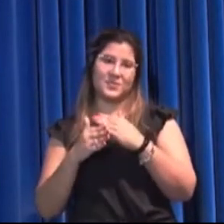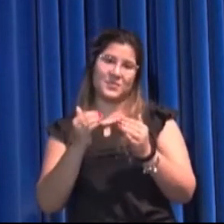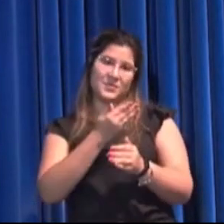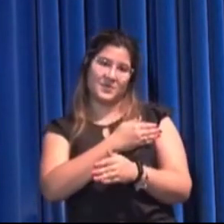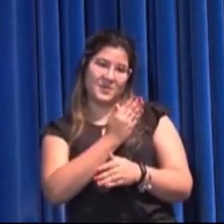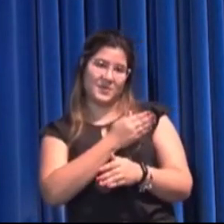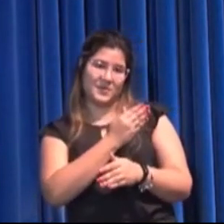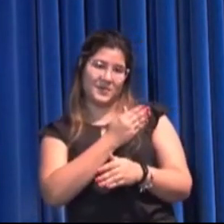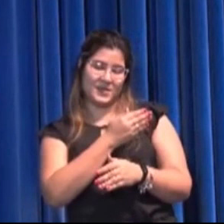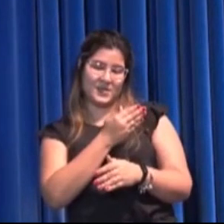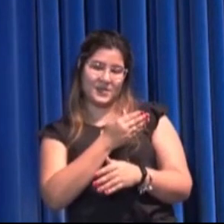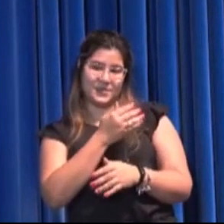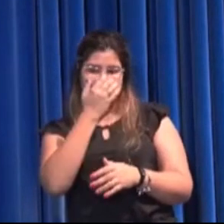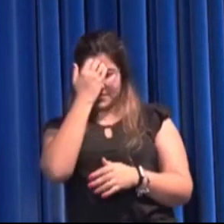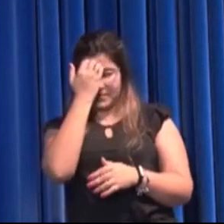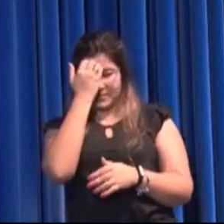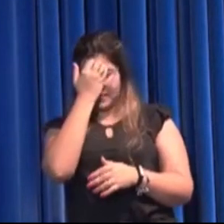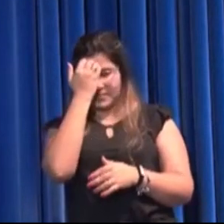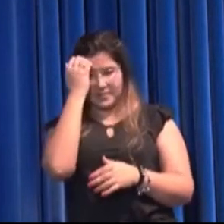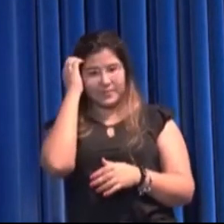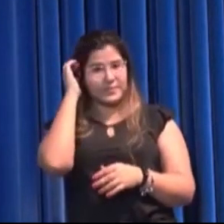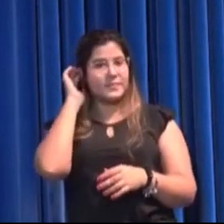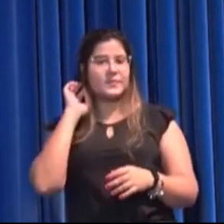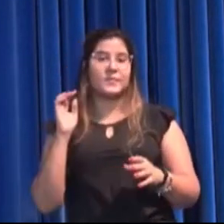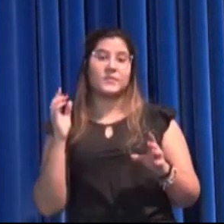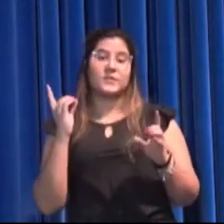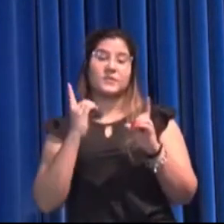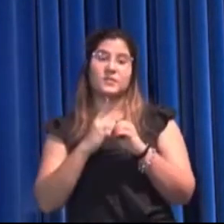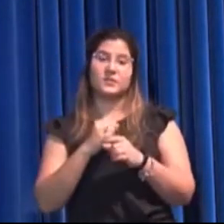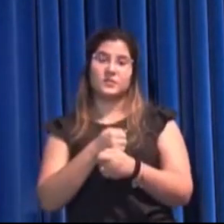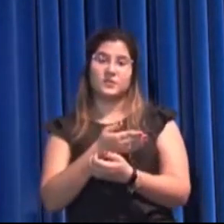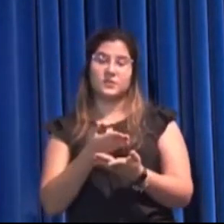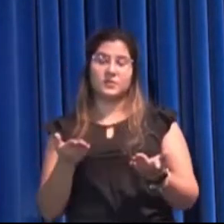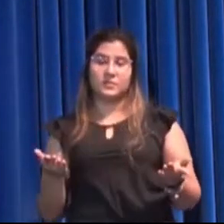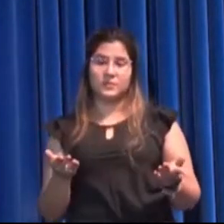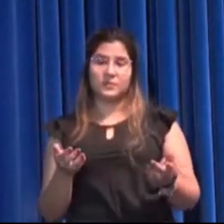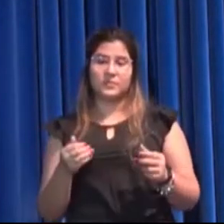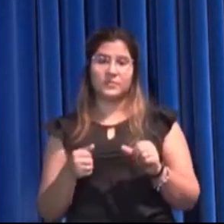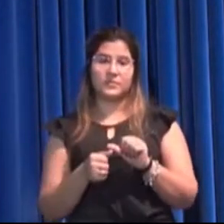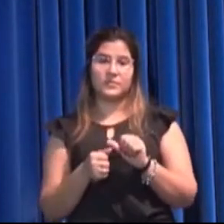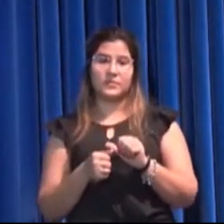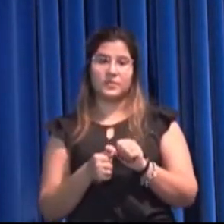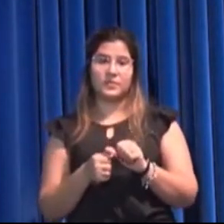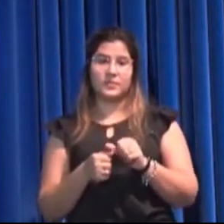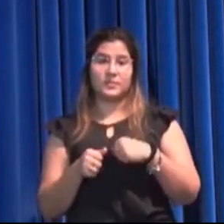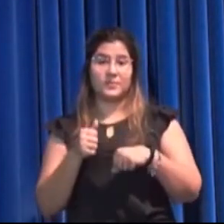Serei achado de vós, diz o Senhor, e farei mudar a vossa sorte.